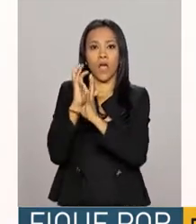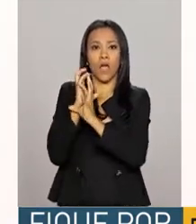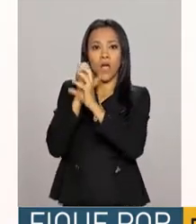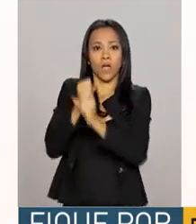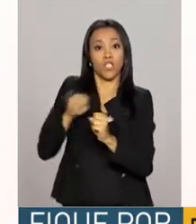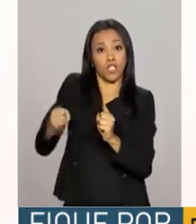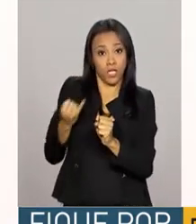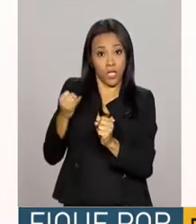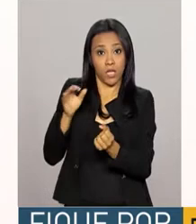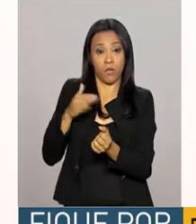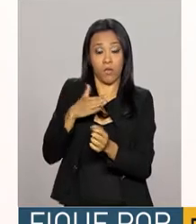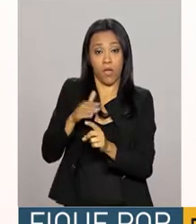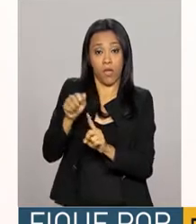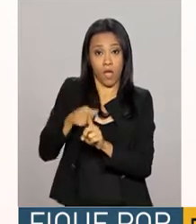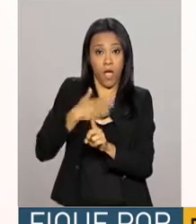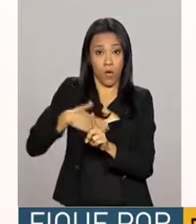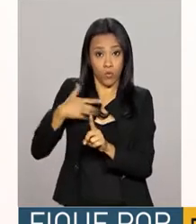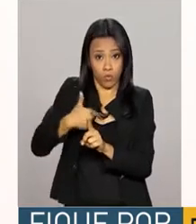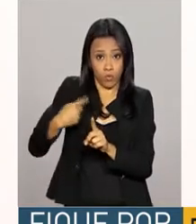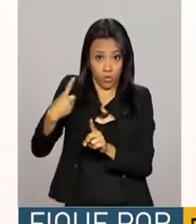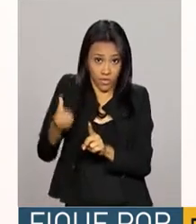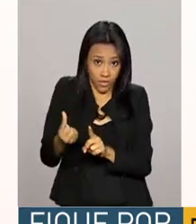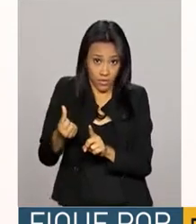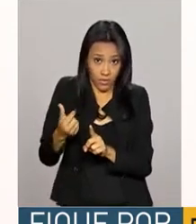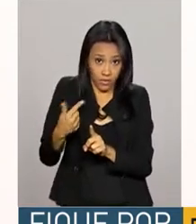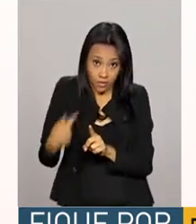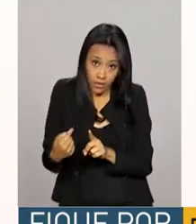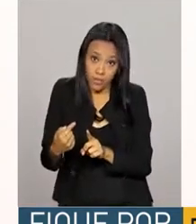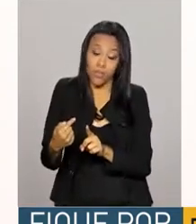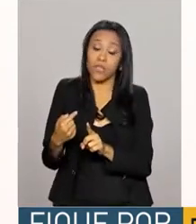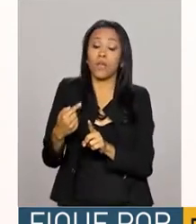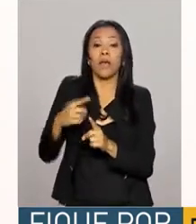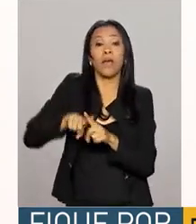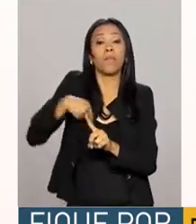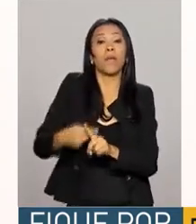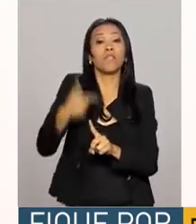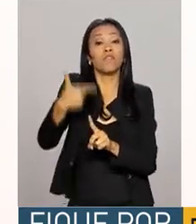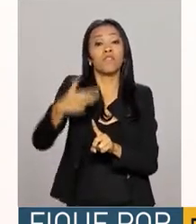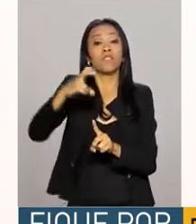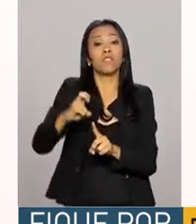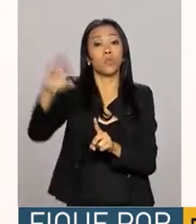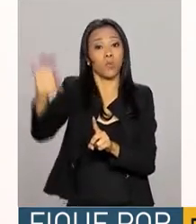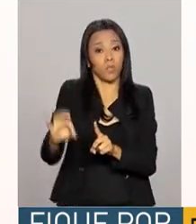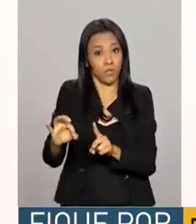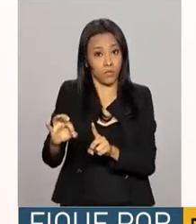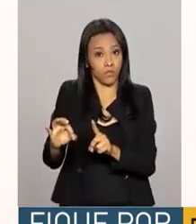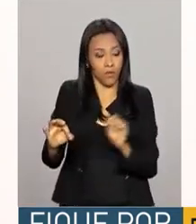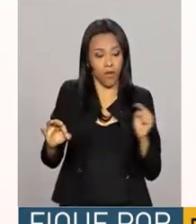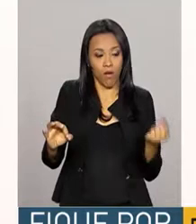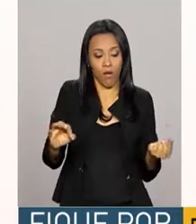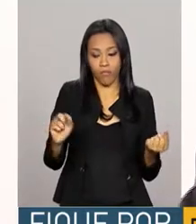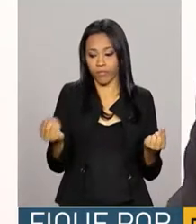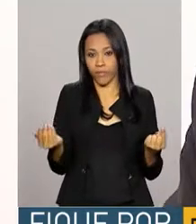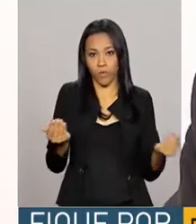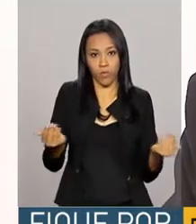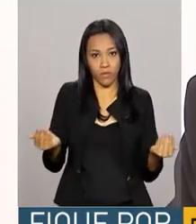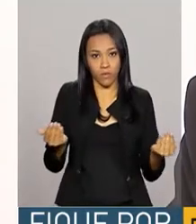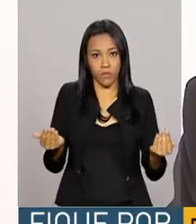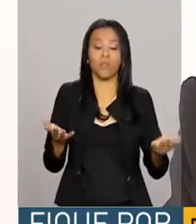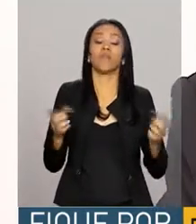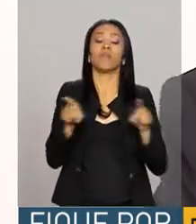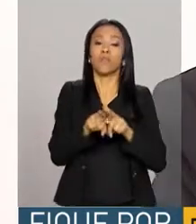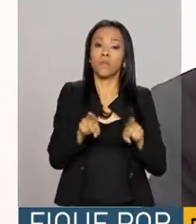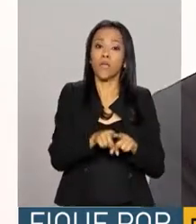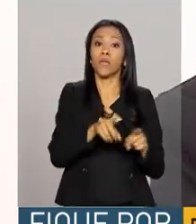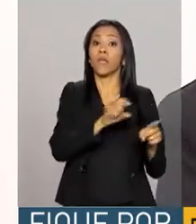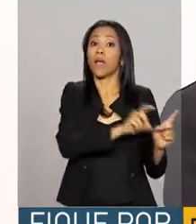janeiro-agosto 2017 é mais 25 e meio por cento aaaah crescendo o seu fato de que as exportações de